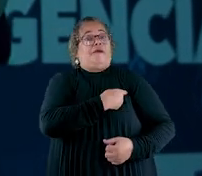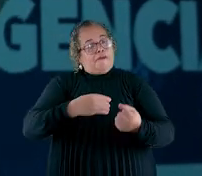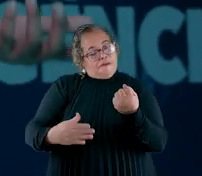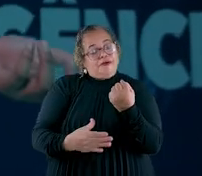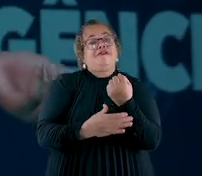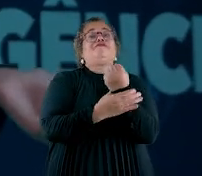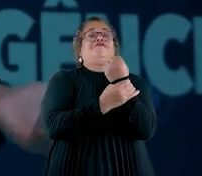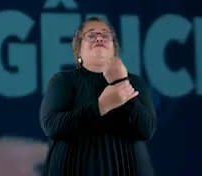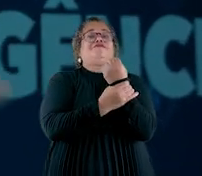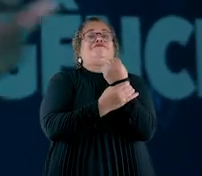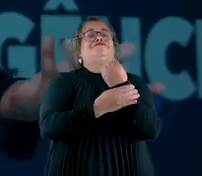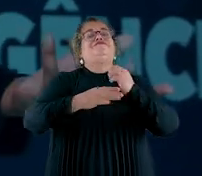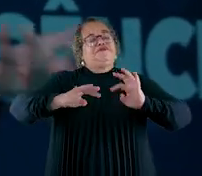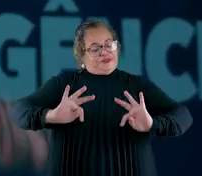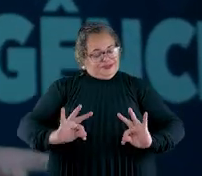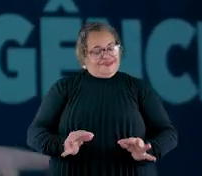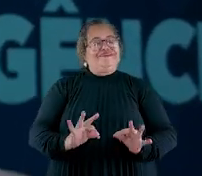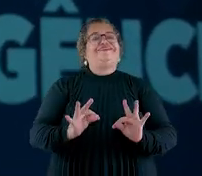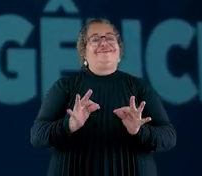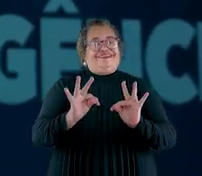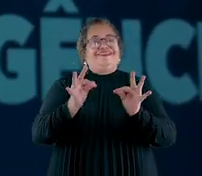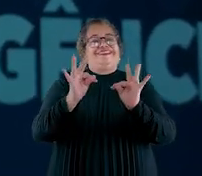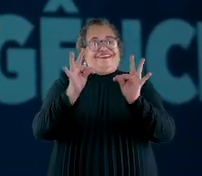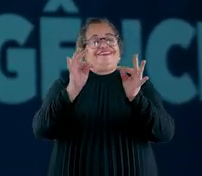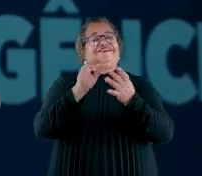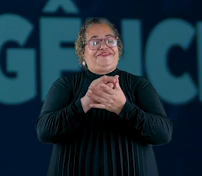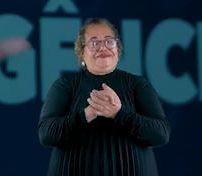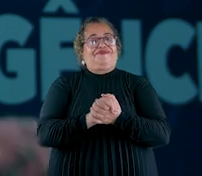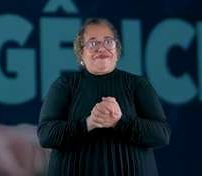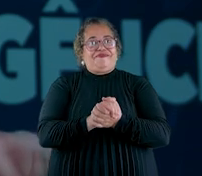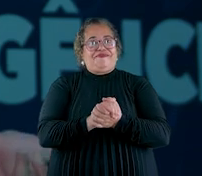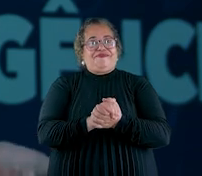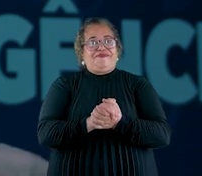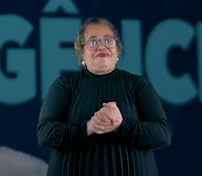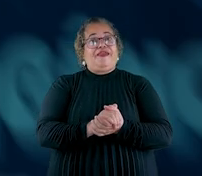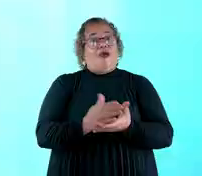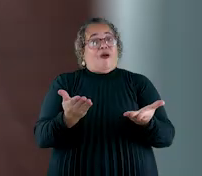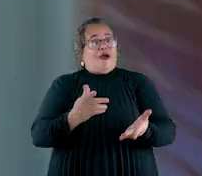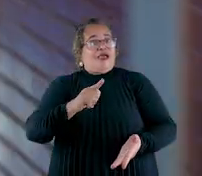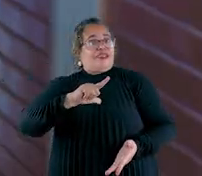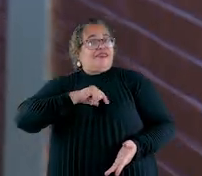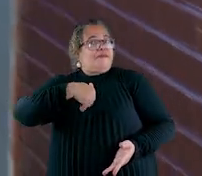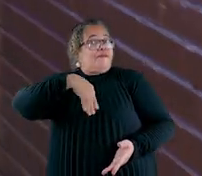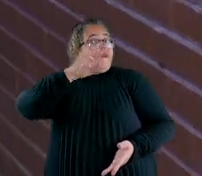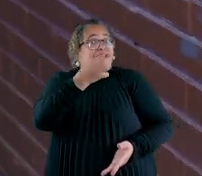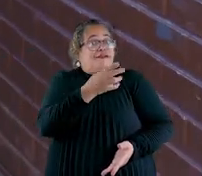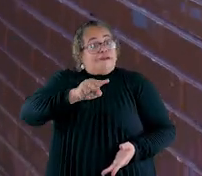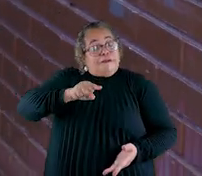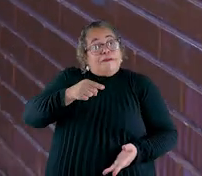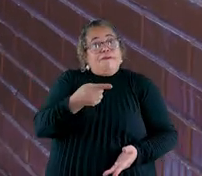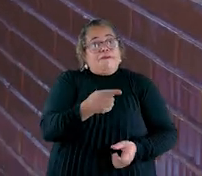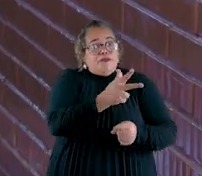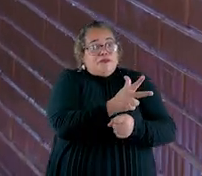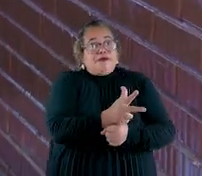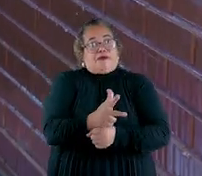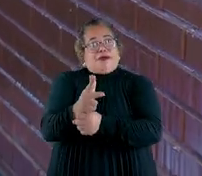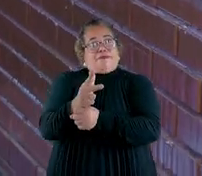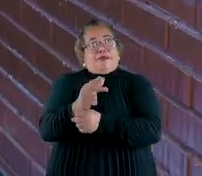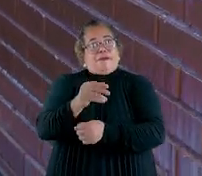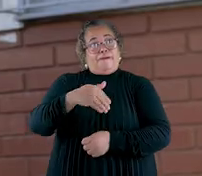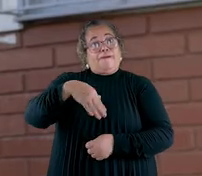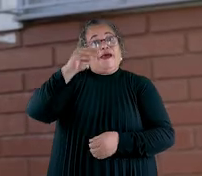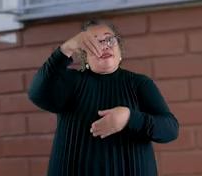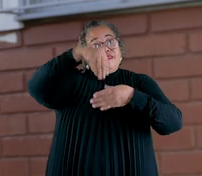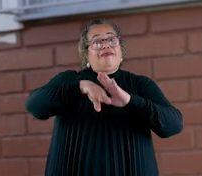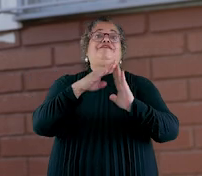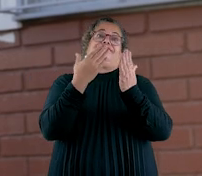instituições responsáveis por nossa segurança com muita tecnologia. Hoje a gente conta com mais de 3 mil